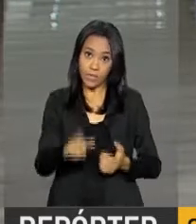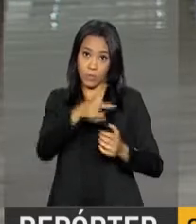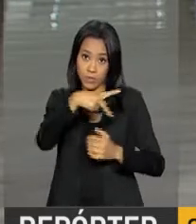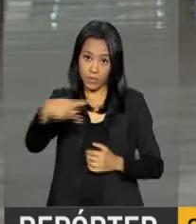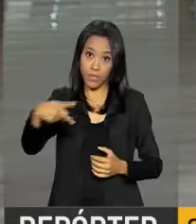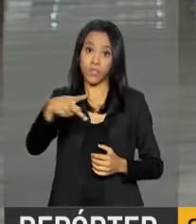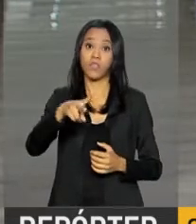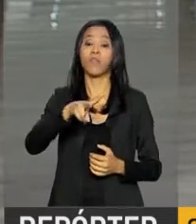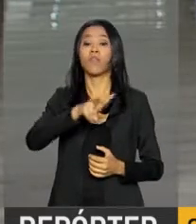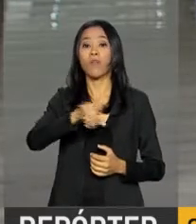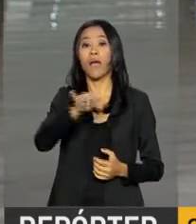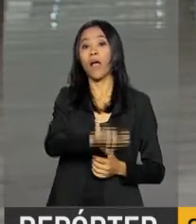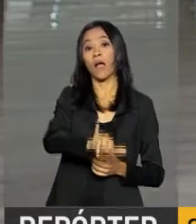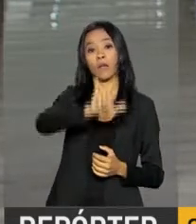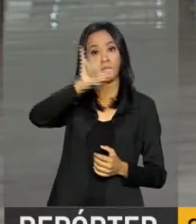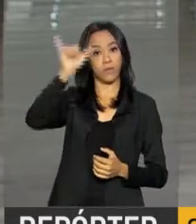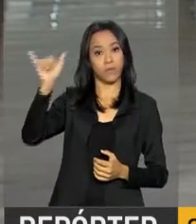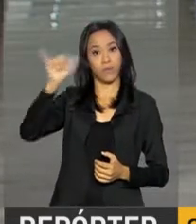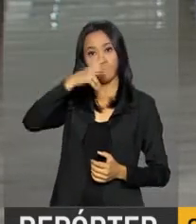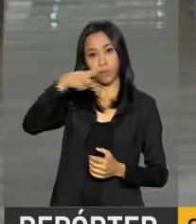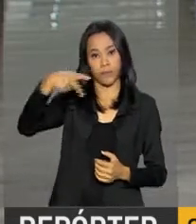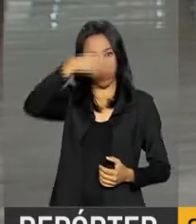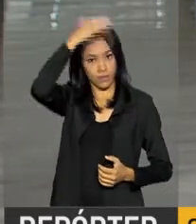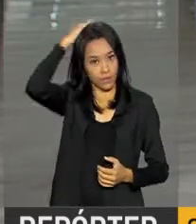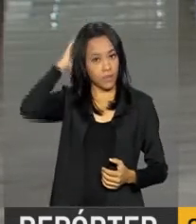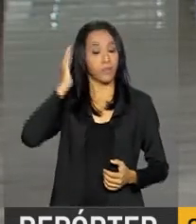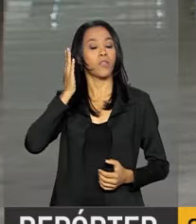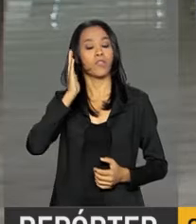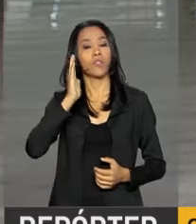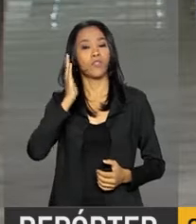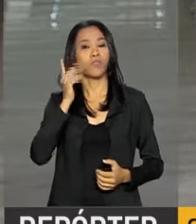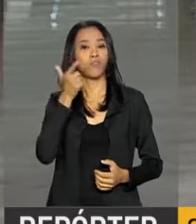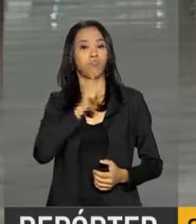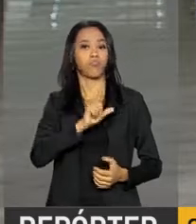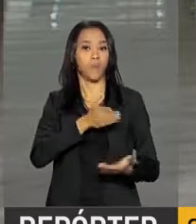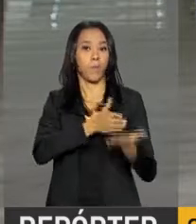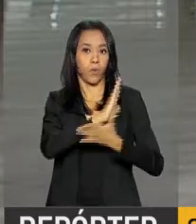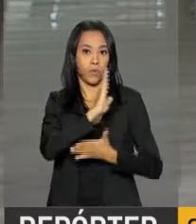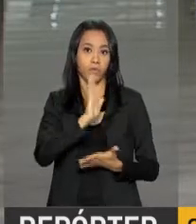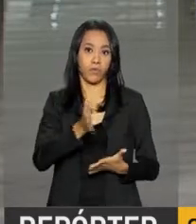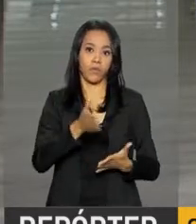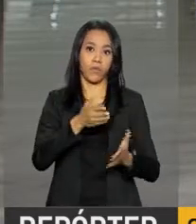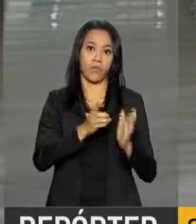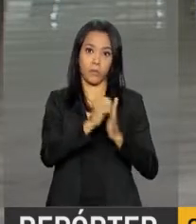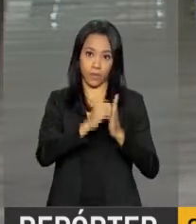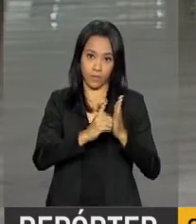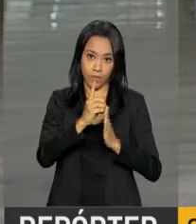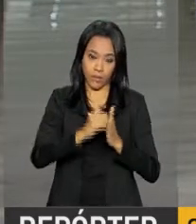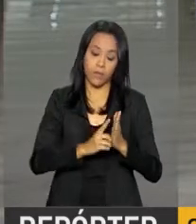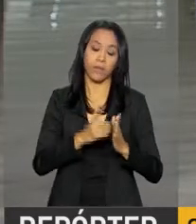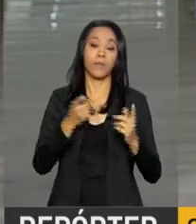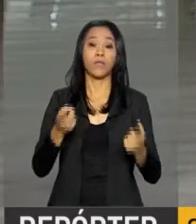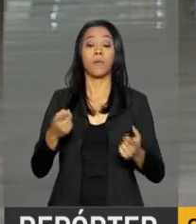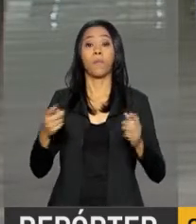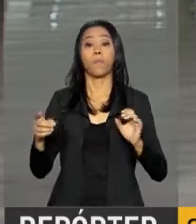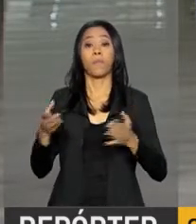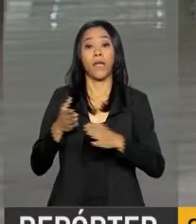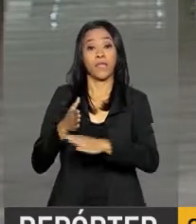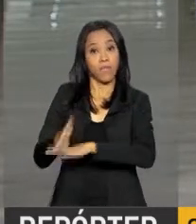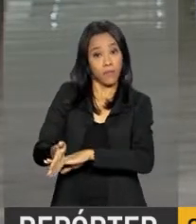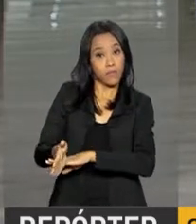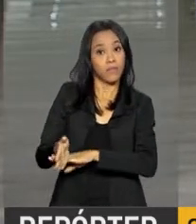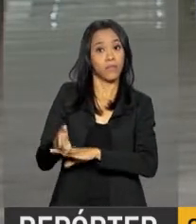comunicará o presidente Michel Temer sobre a aprovação do decreto. A intervenção federal foi assinada na